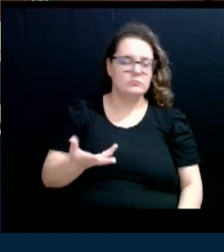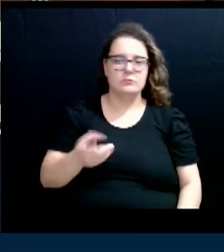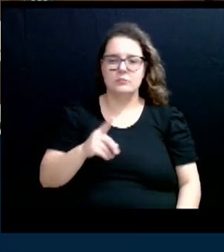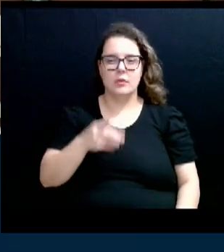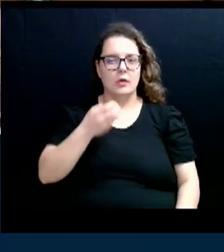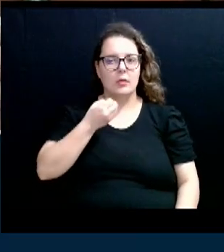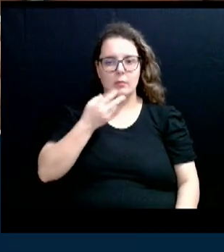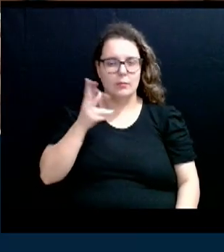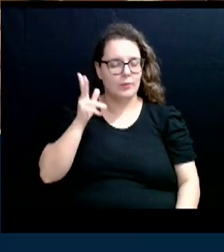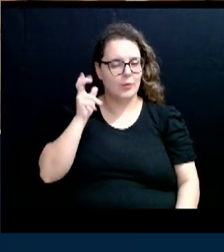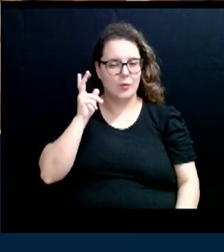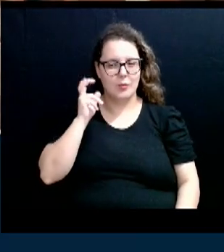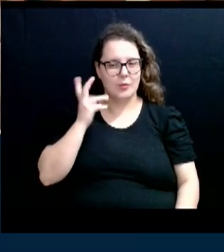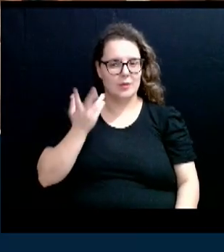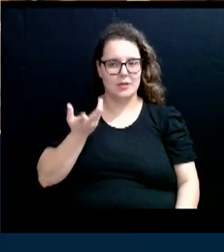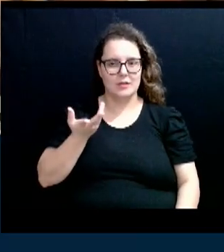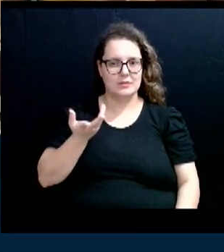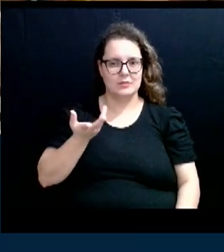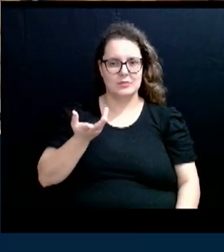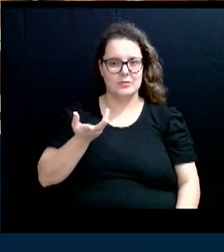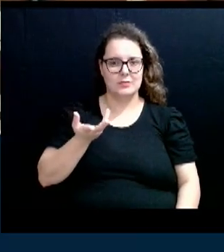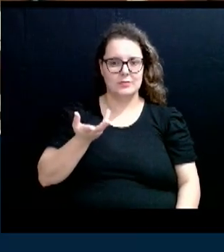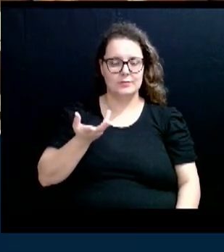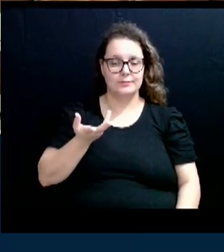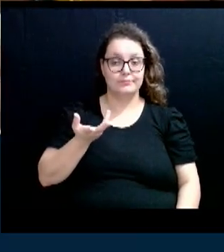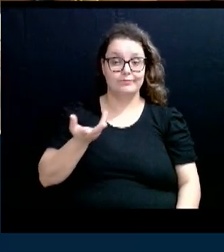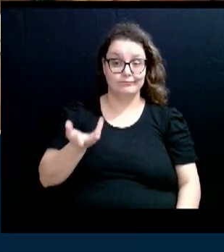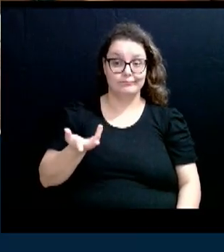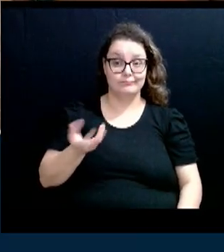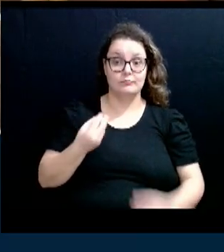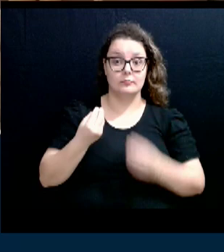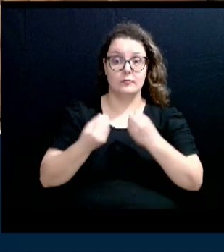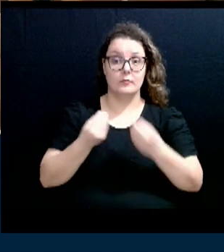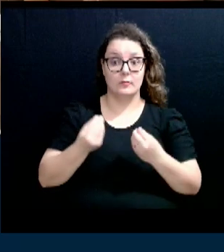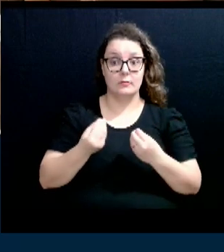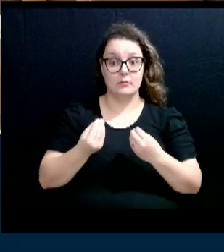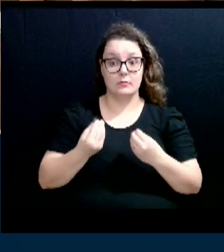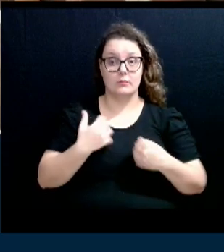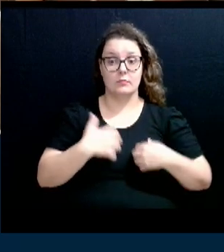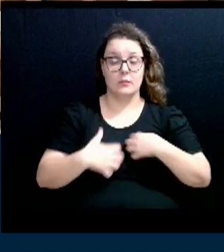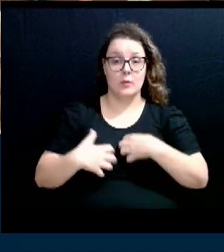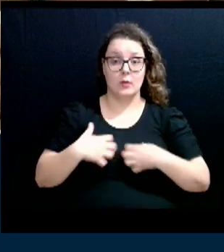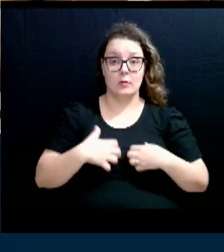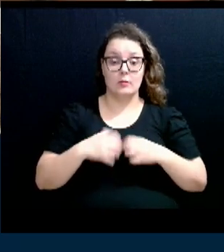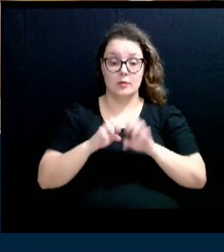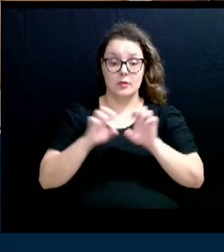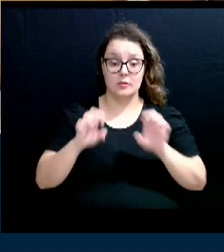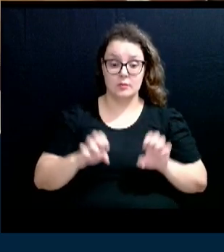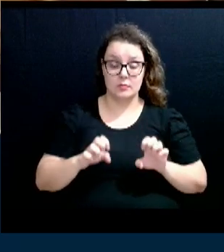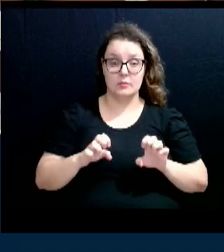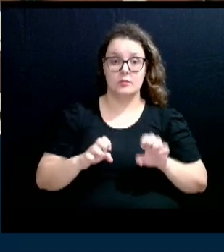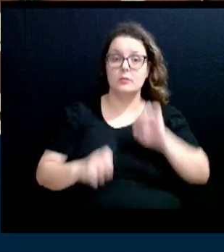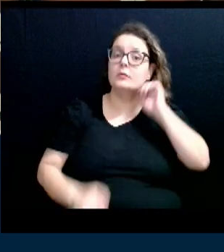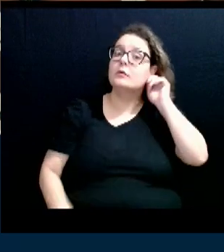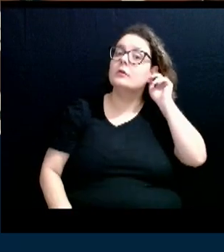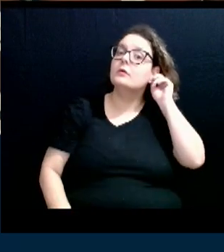ouvir, né? Então, como que isso mexe na nossa estrutura emocional e com o nosso senso